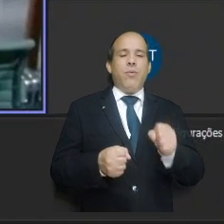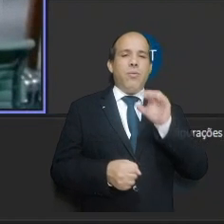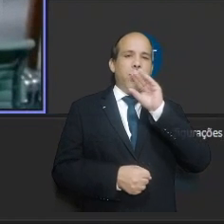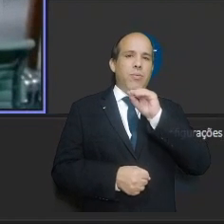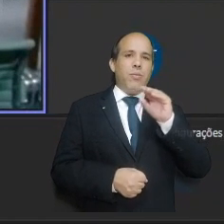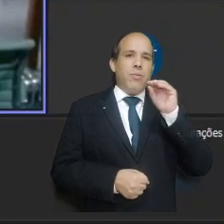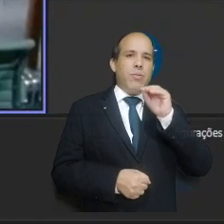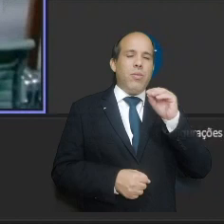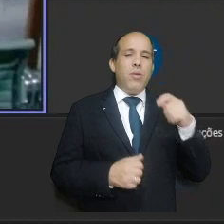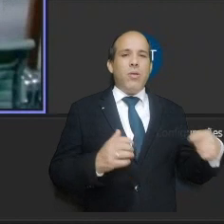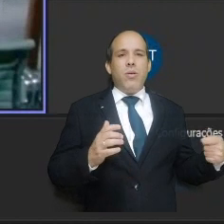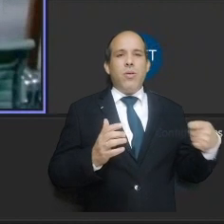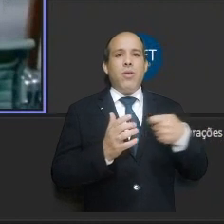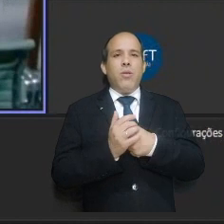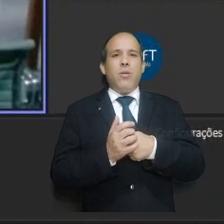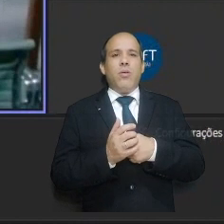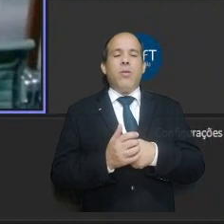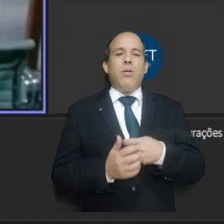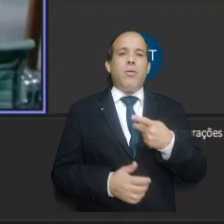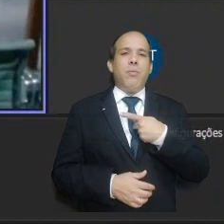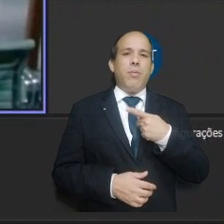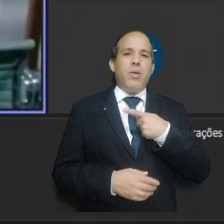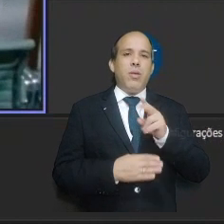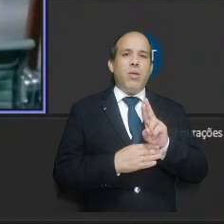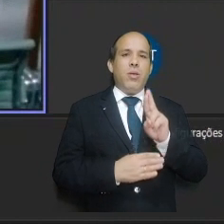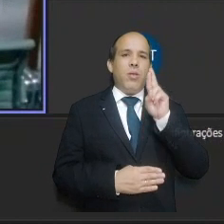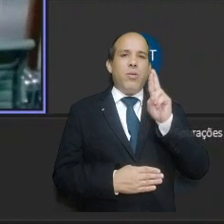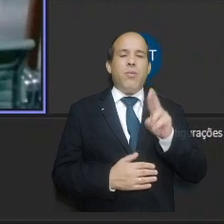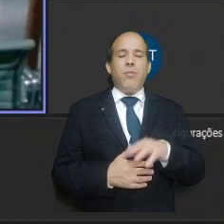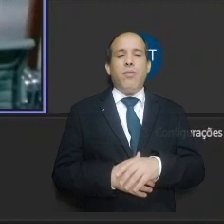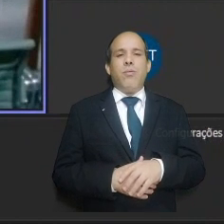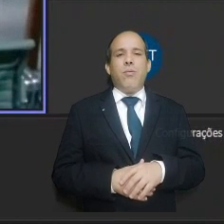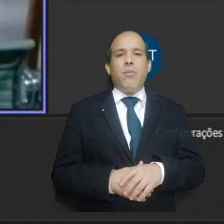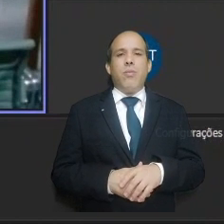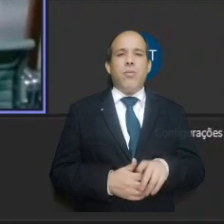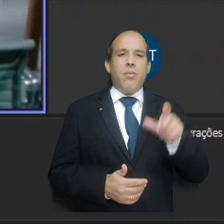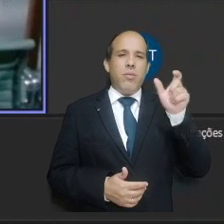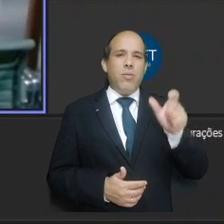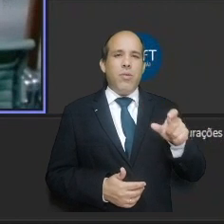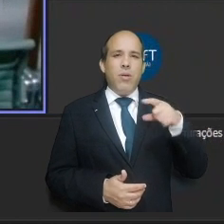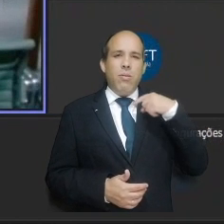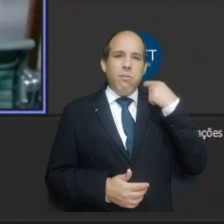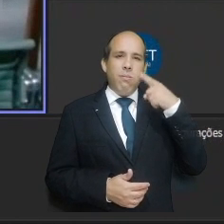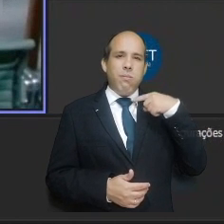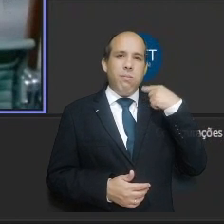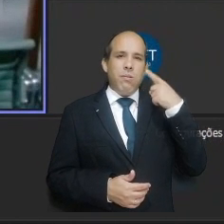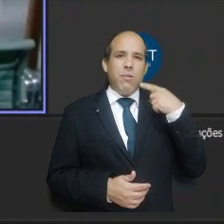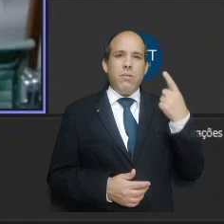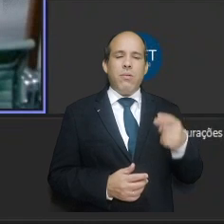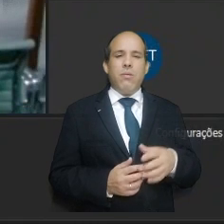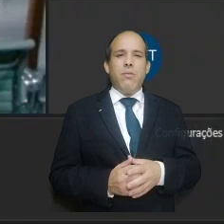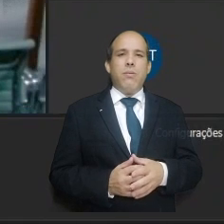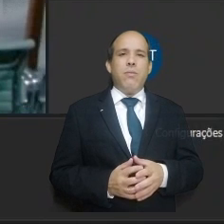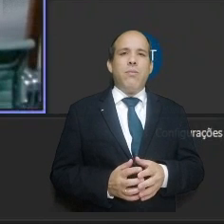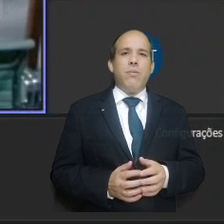inscrito para sustentação oral pela parte apelante. Esse é de minha relatoria. A